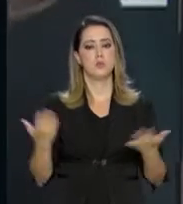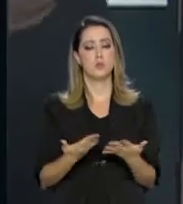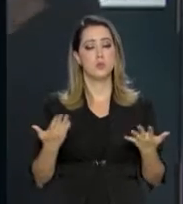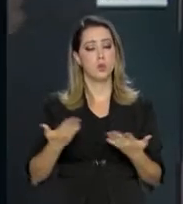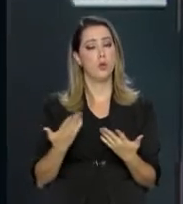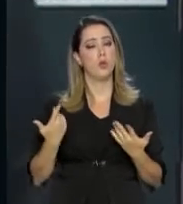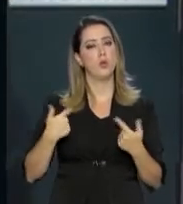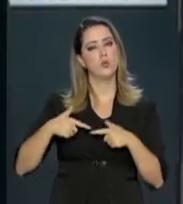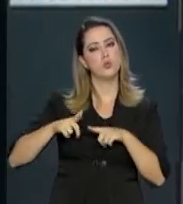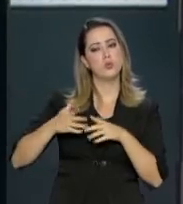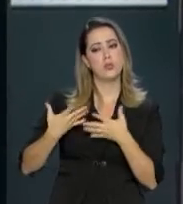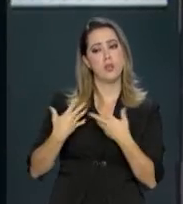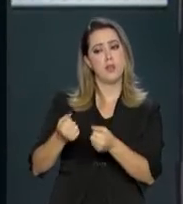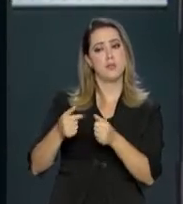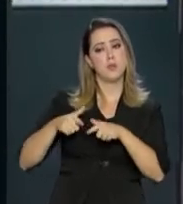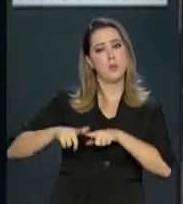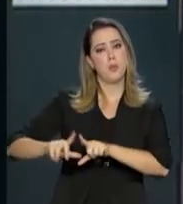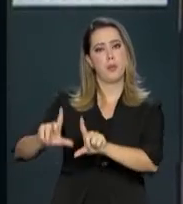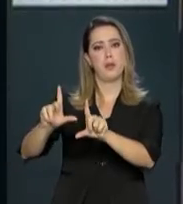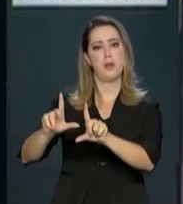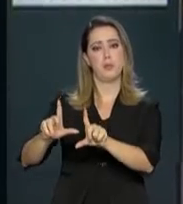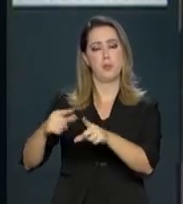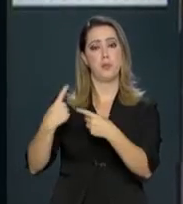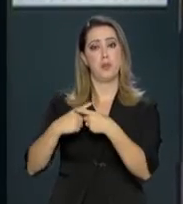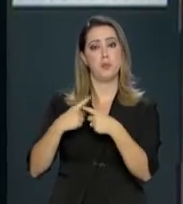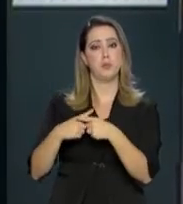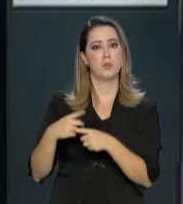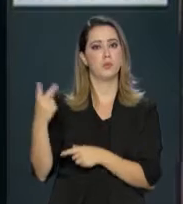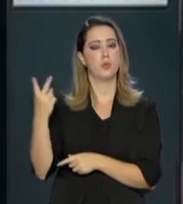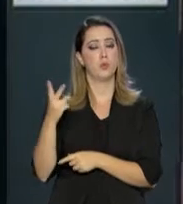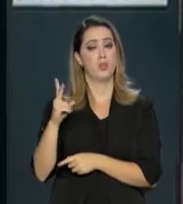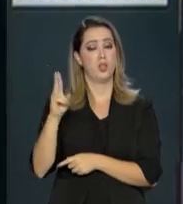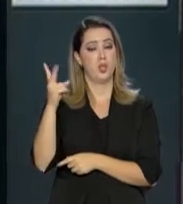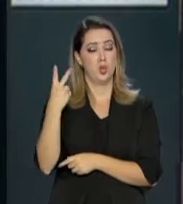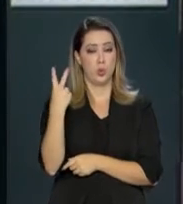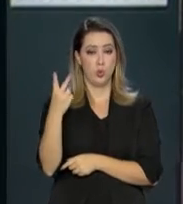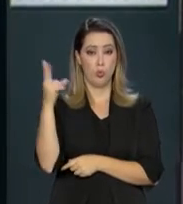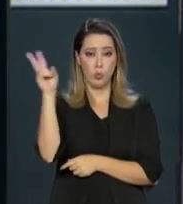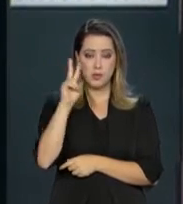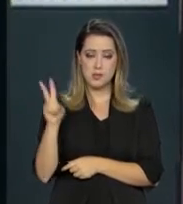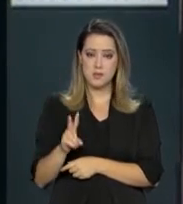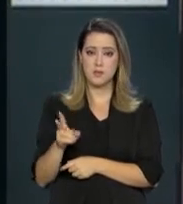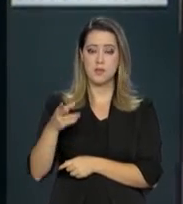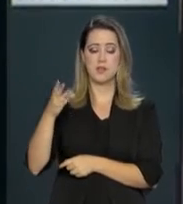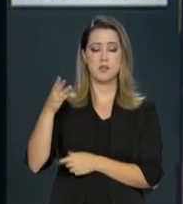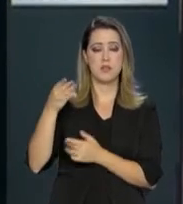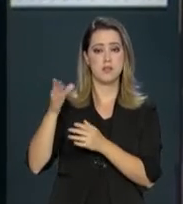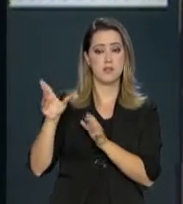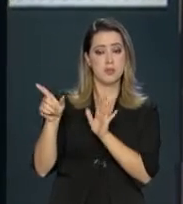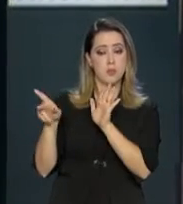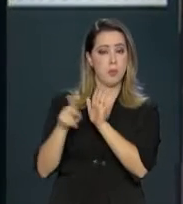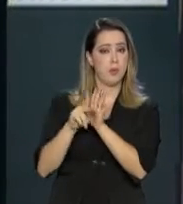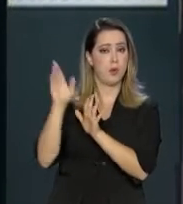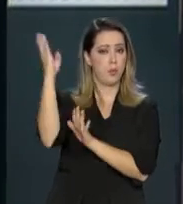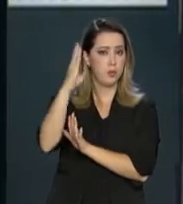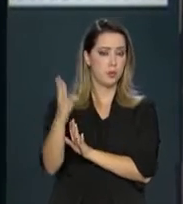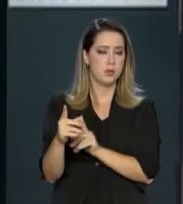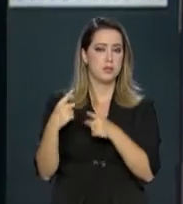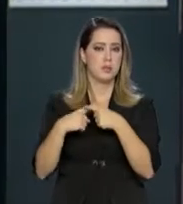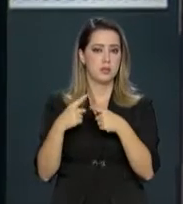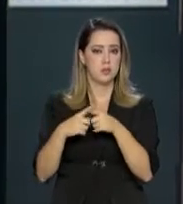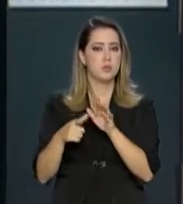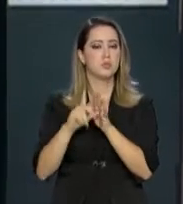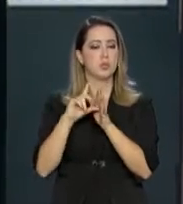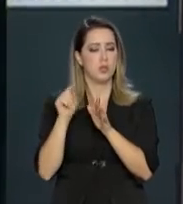foram agraciados, porque tornam-se duplamente brasileiros, brasileiros na origem e brasileiros pela concessão